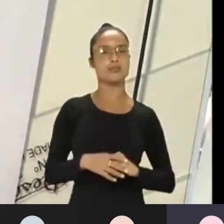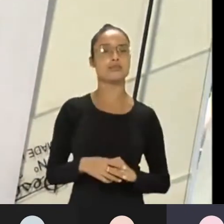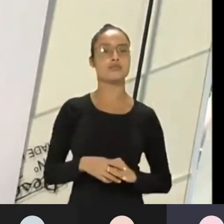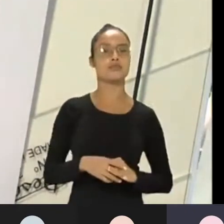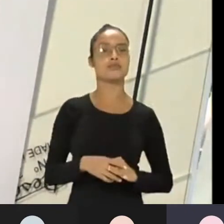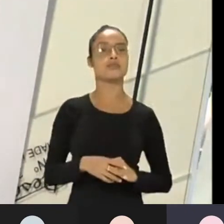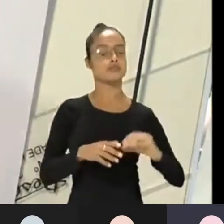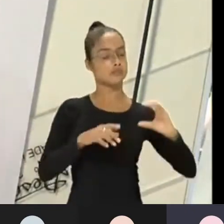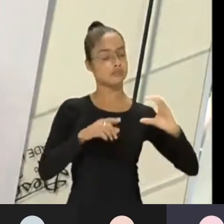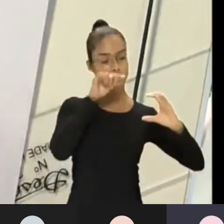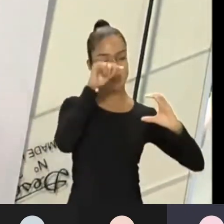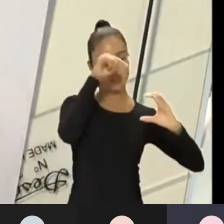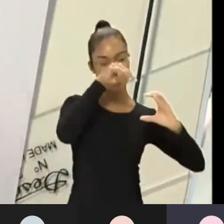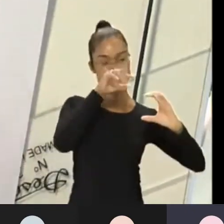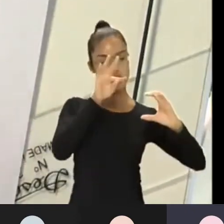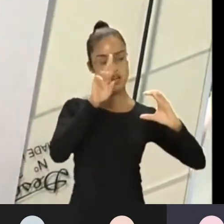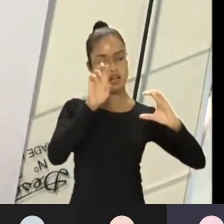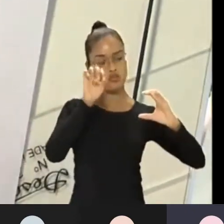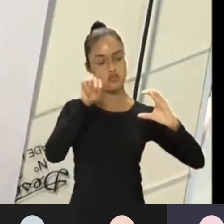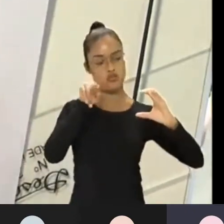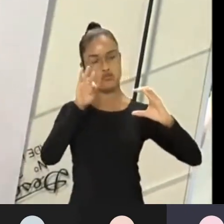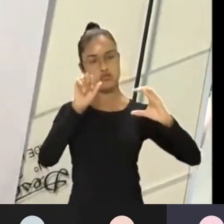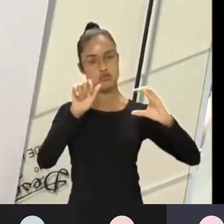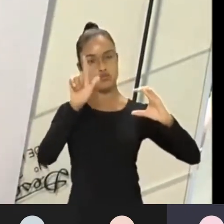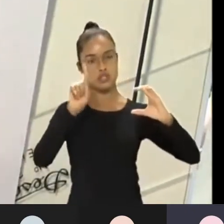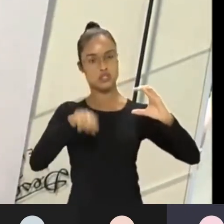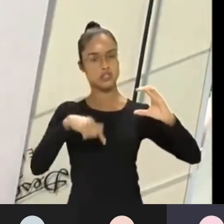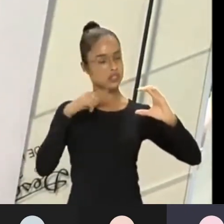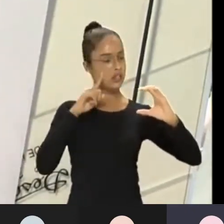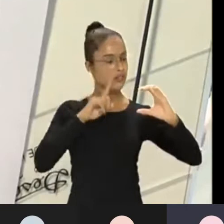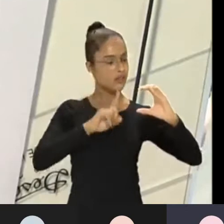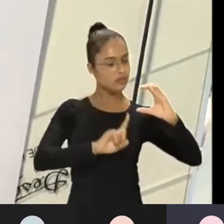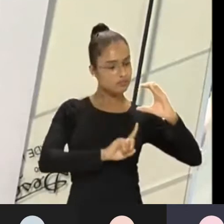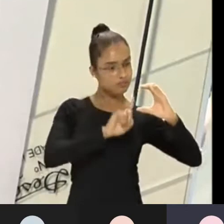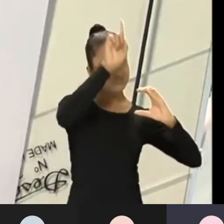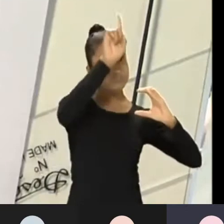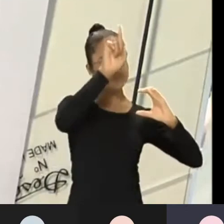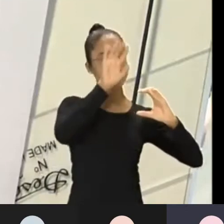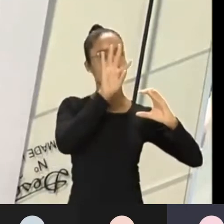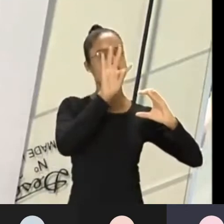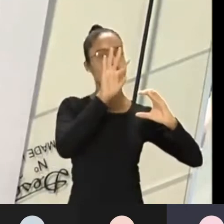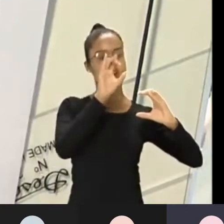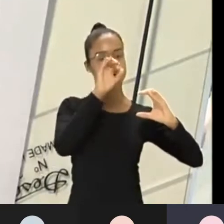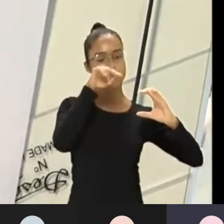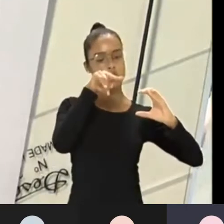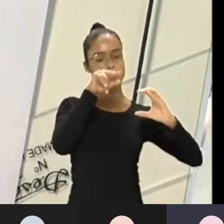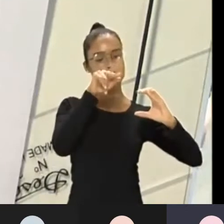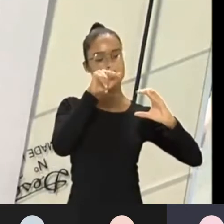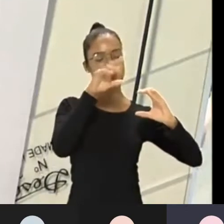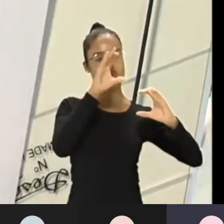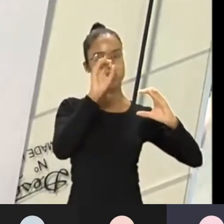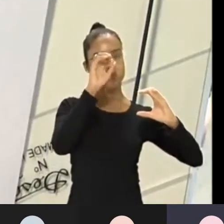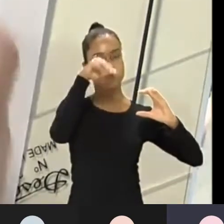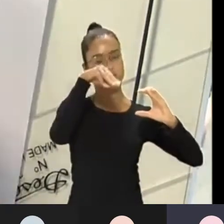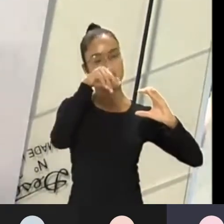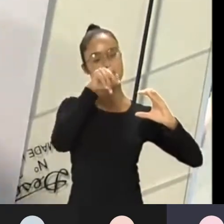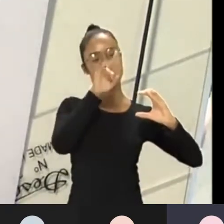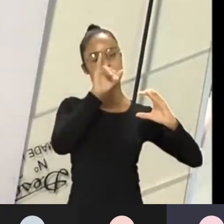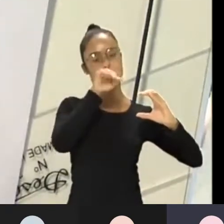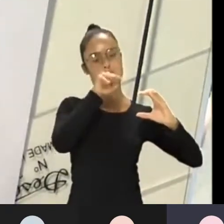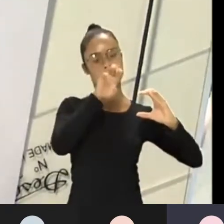partir dessa vista frontal e com as linhas de profundidade eu meço o comprimento, vou fechando o meu sólido. Então a diferença, a